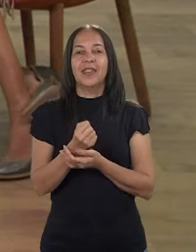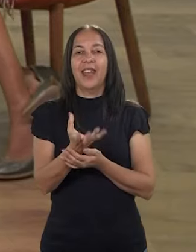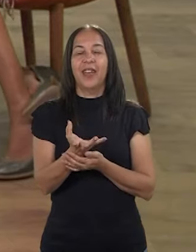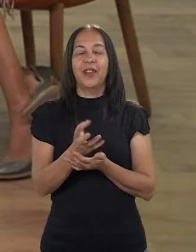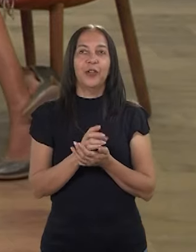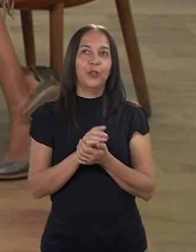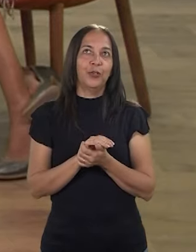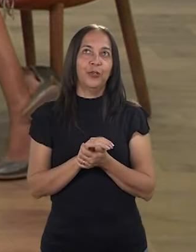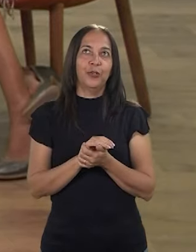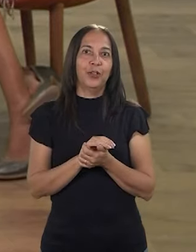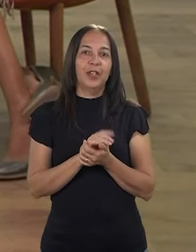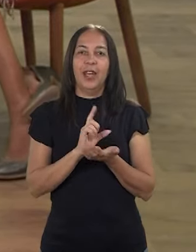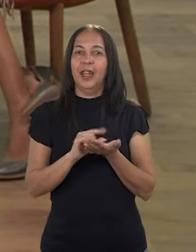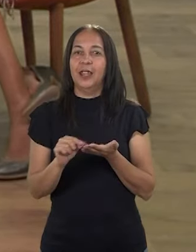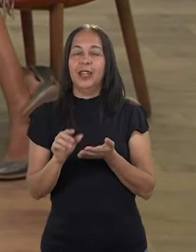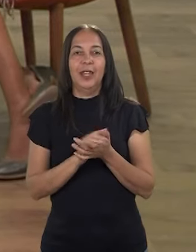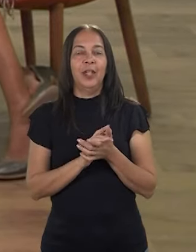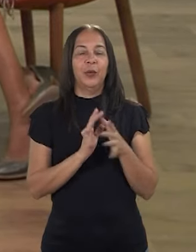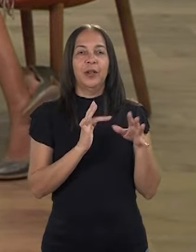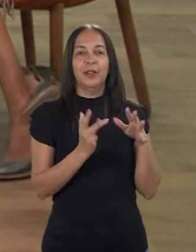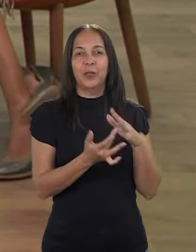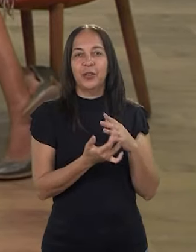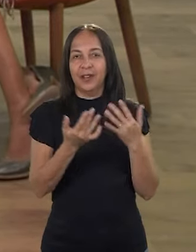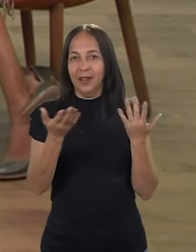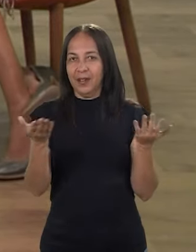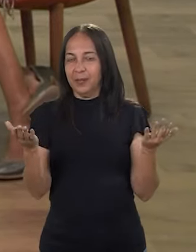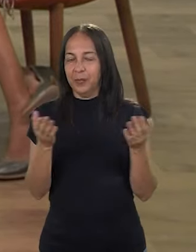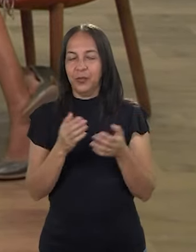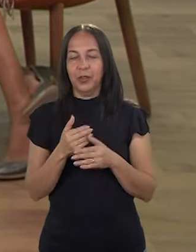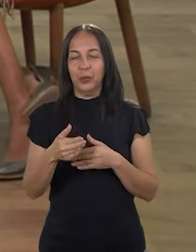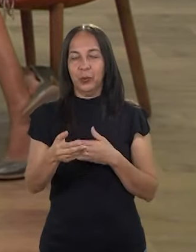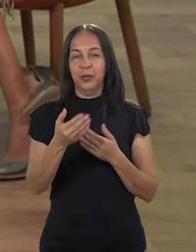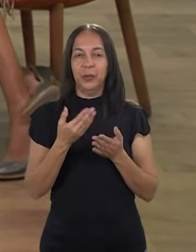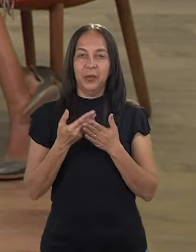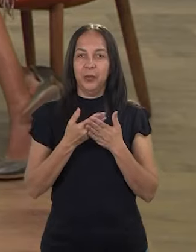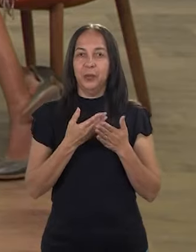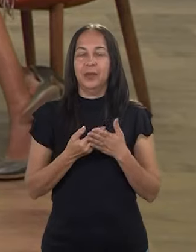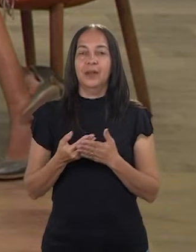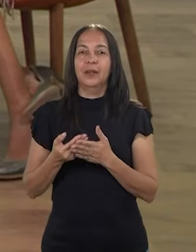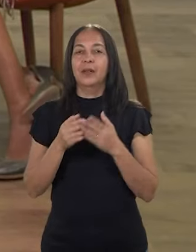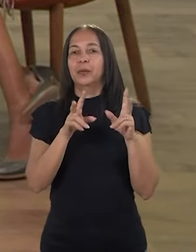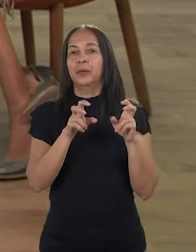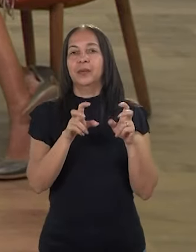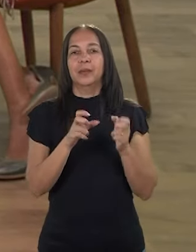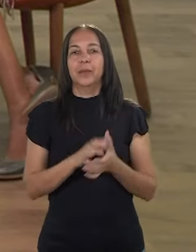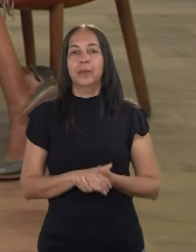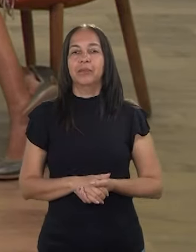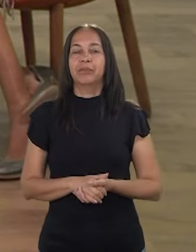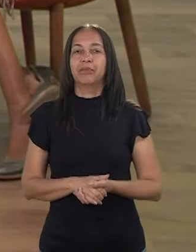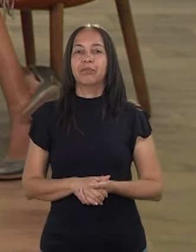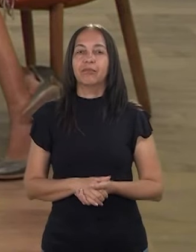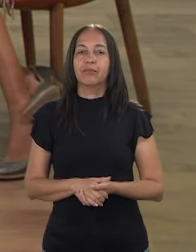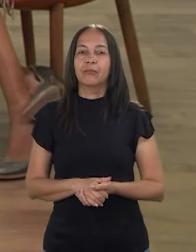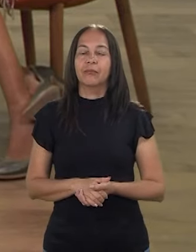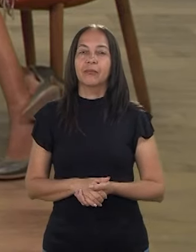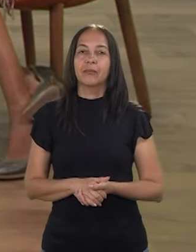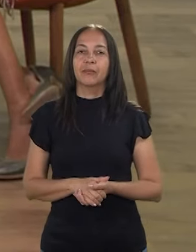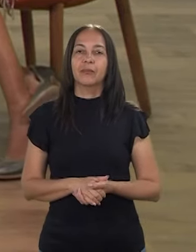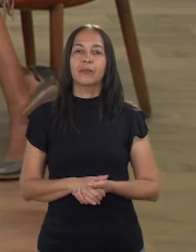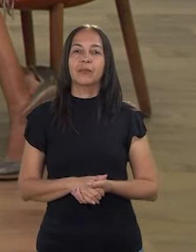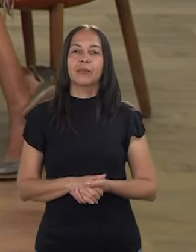artigo e redes sociais enfim a palavra tá com vocês pra gente continuar estudando e aprendendo mais sobre o